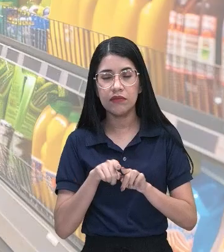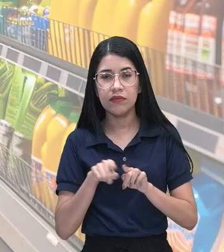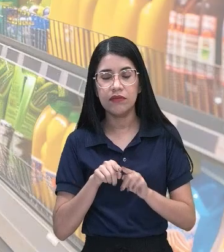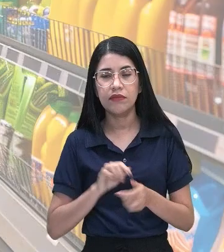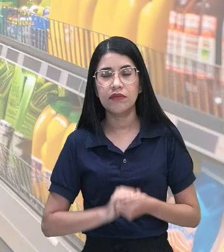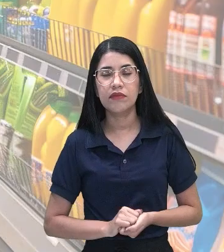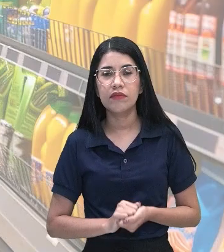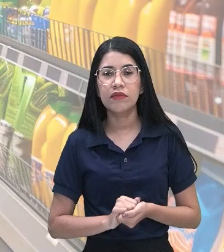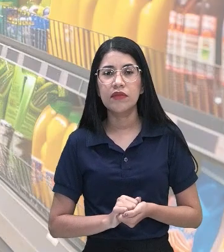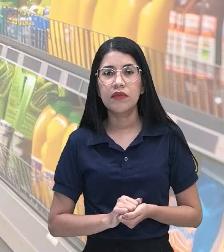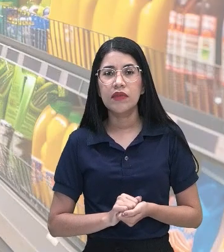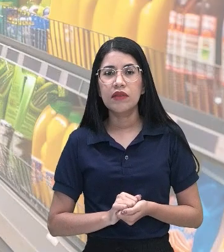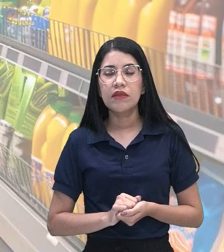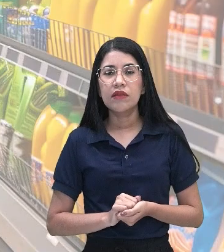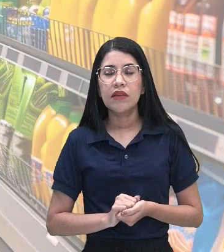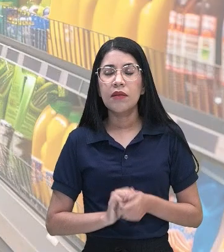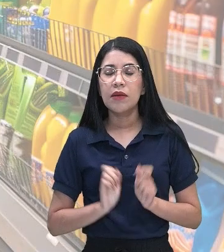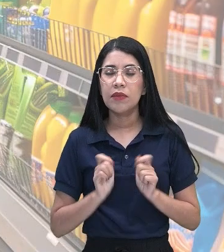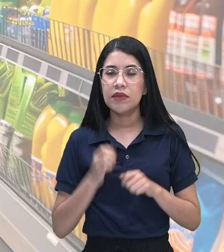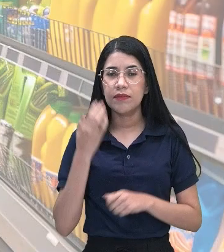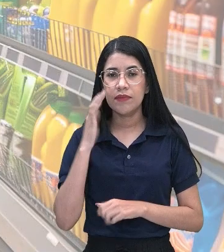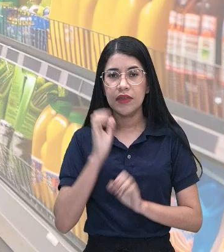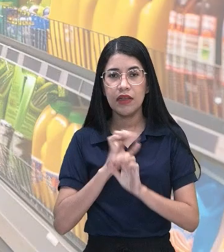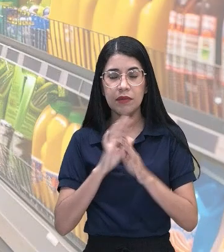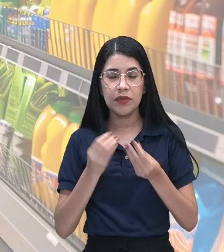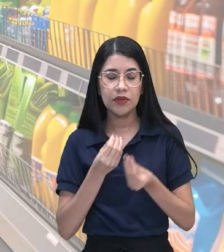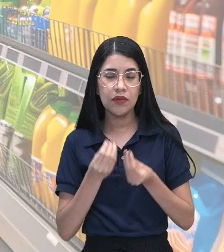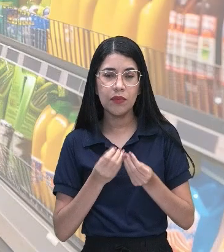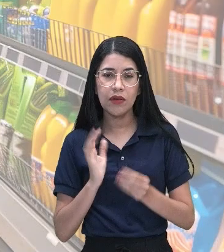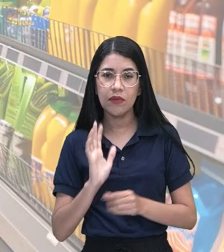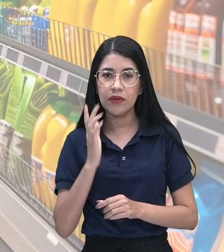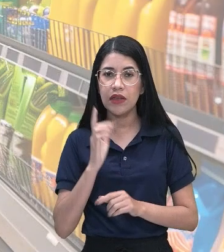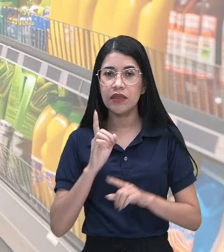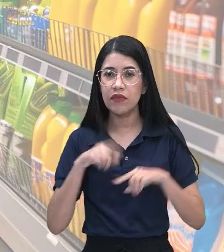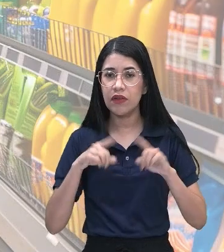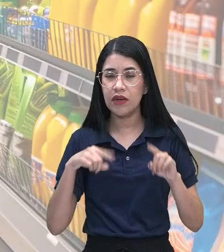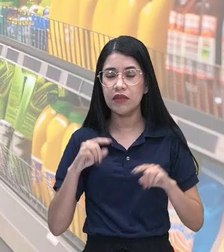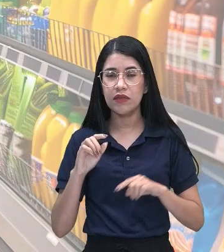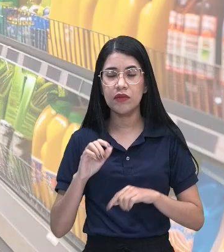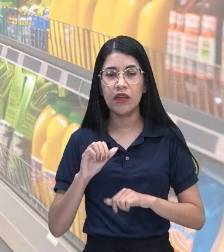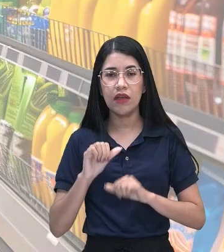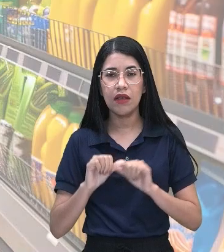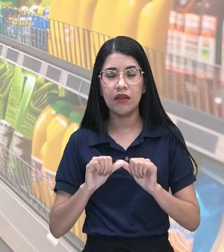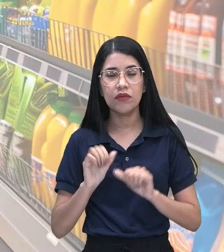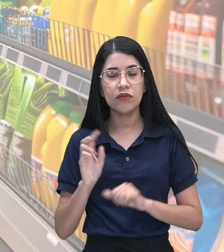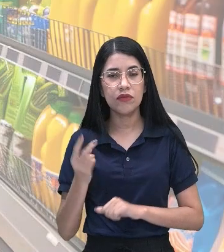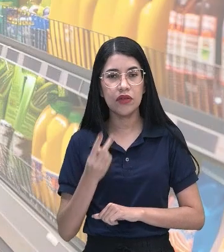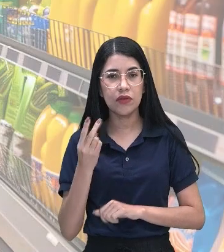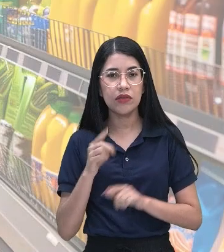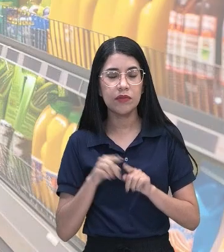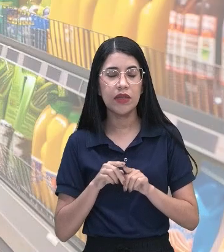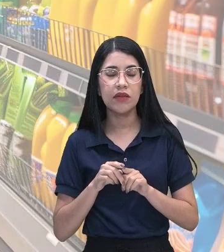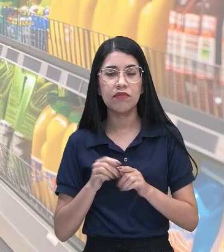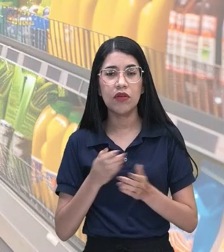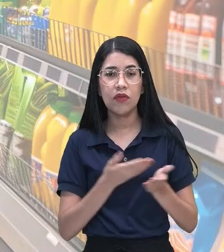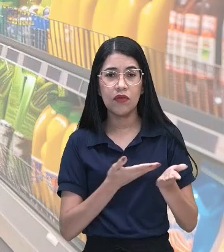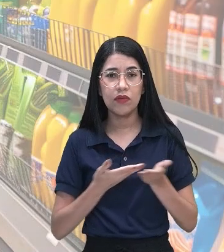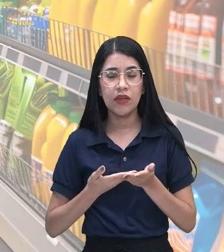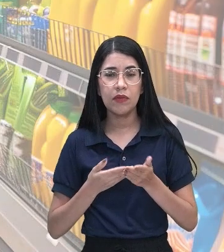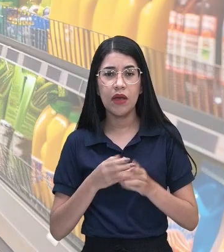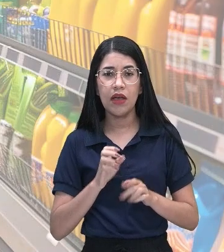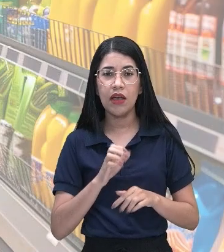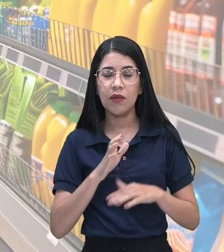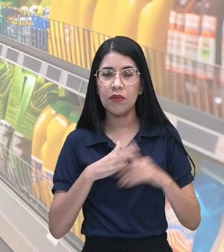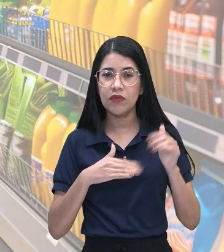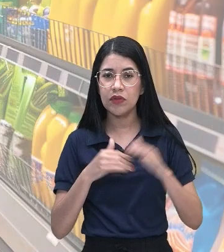pessoal, mas para entendermos ainda melhor essa variação de preço dos alimentos, eu convidei um especialista da área para ele trazer aqui algumas